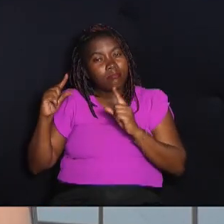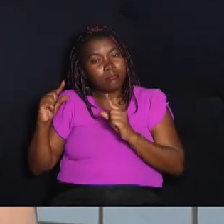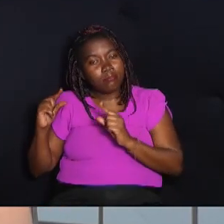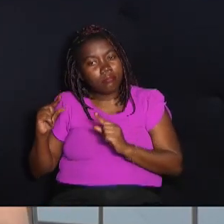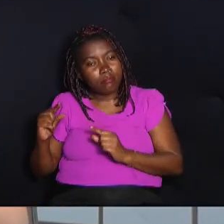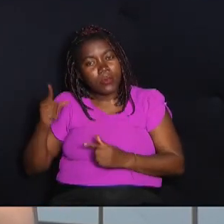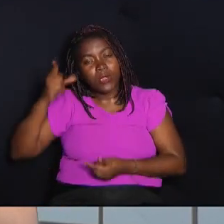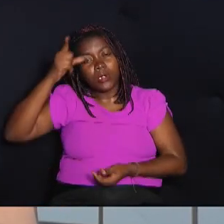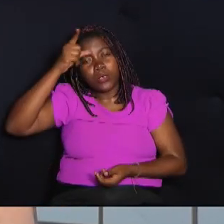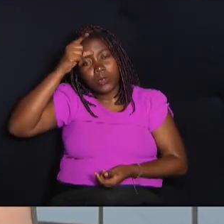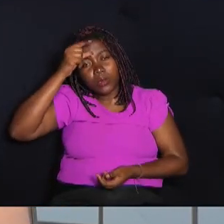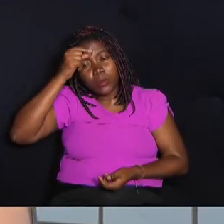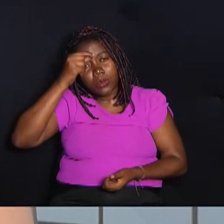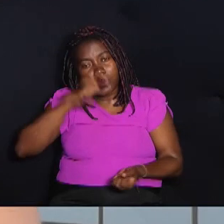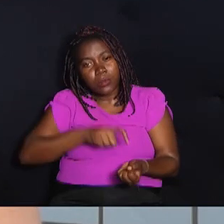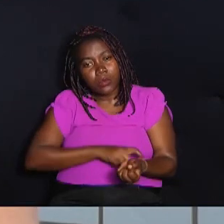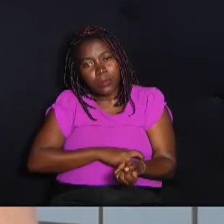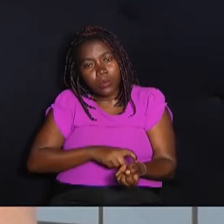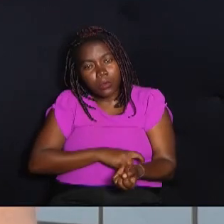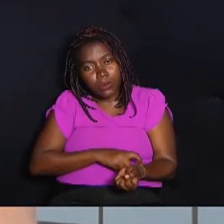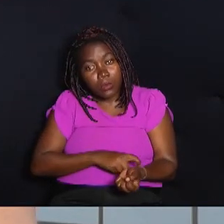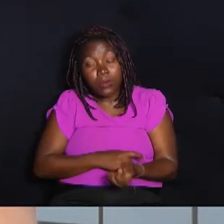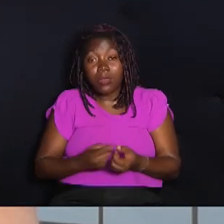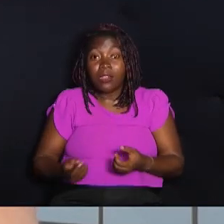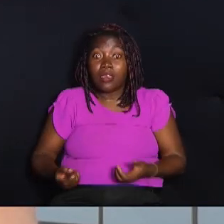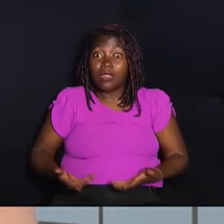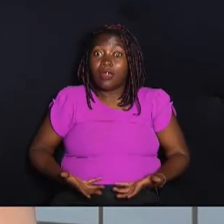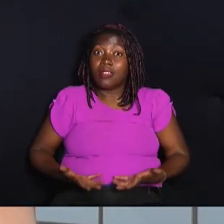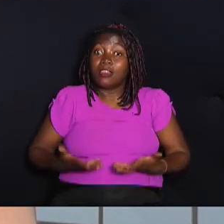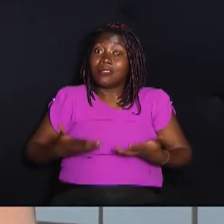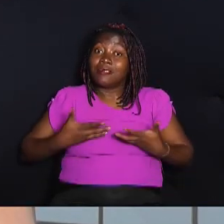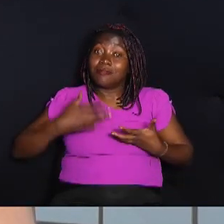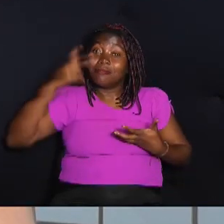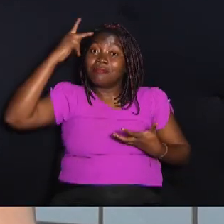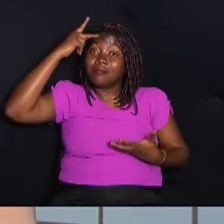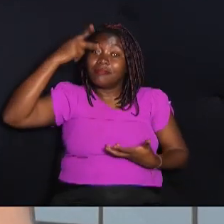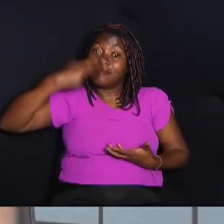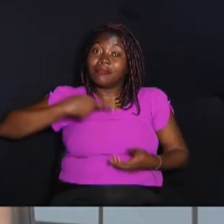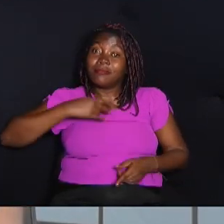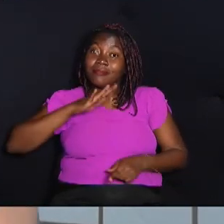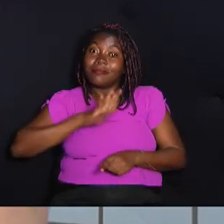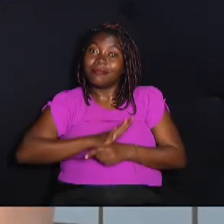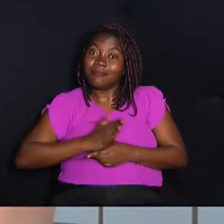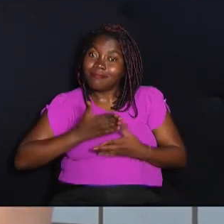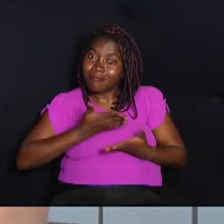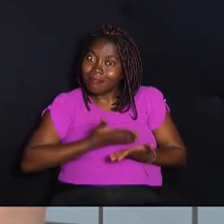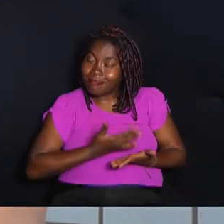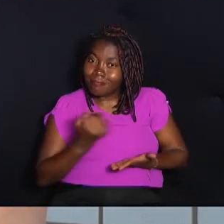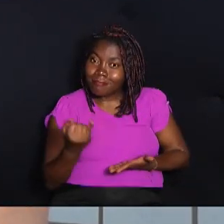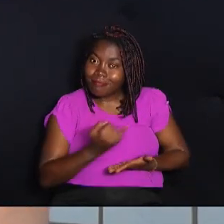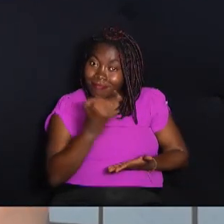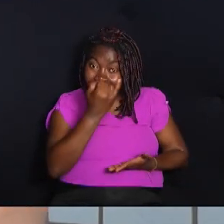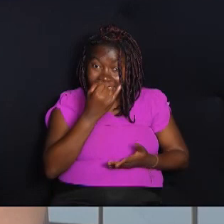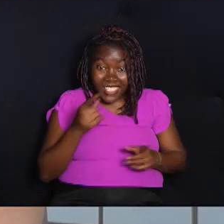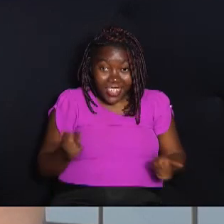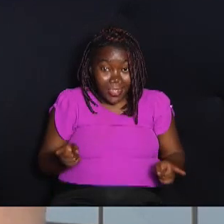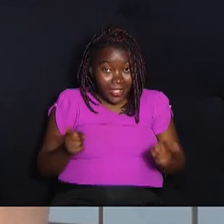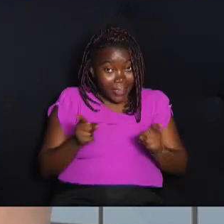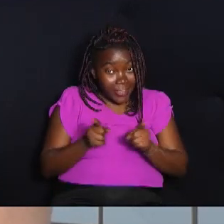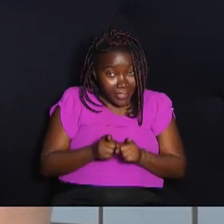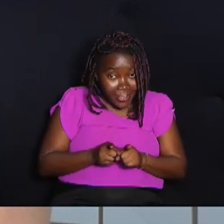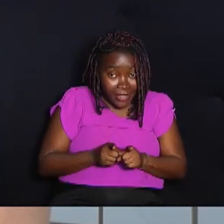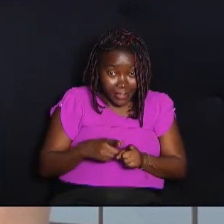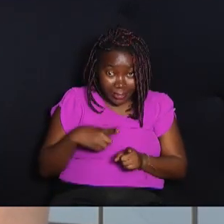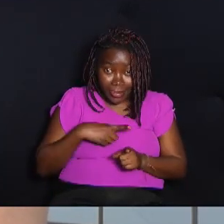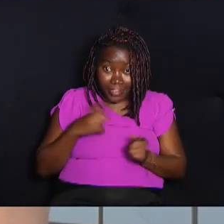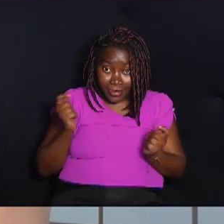reabastece de bons pensamentos, de autoestima. Isso seria primordial. Isso a curto prazo tem efeito?